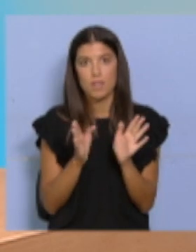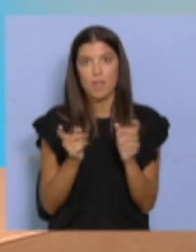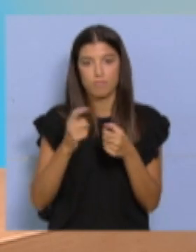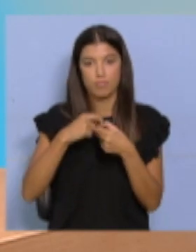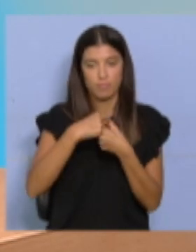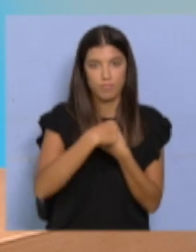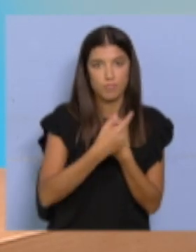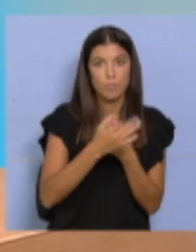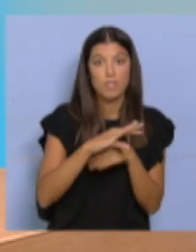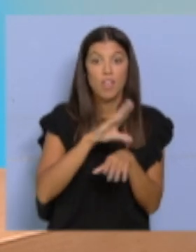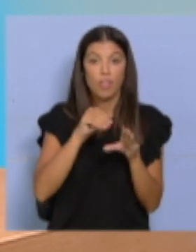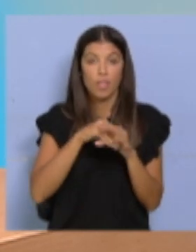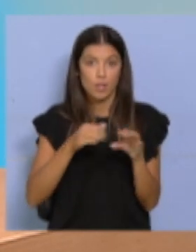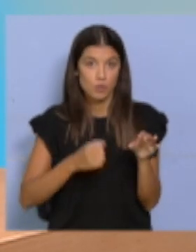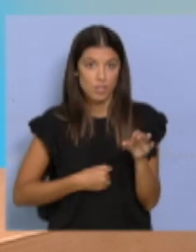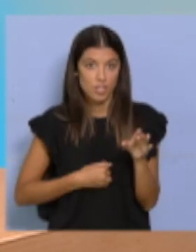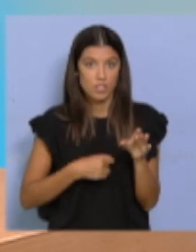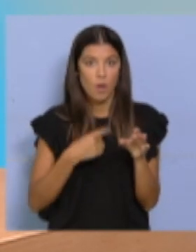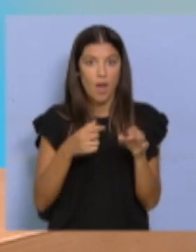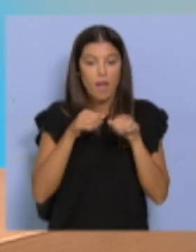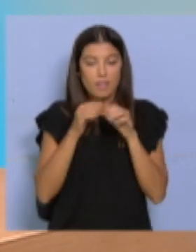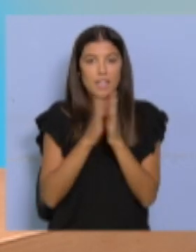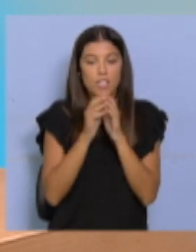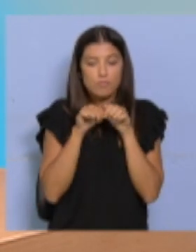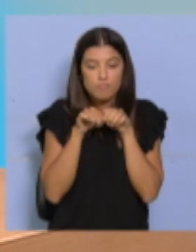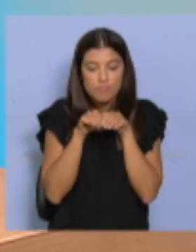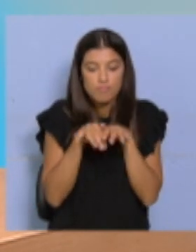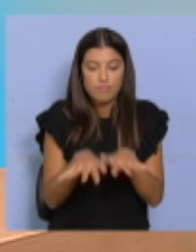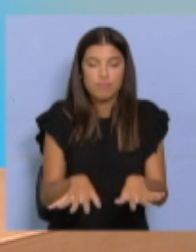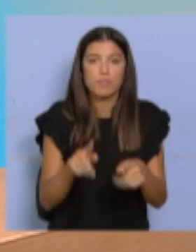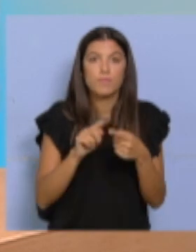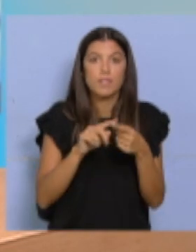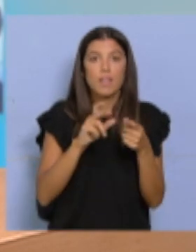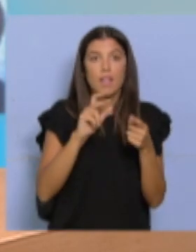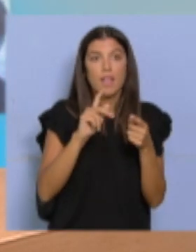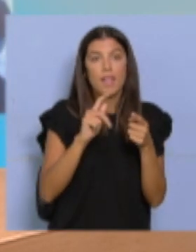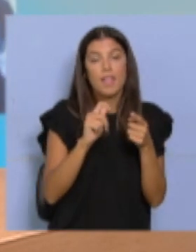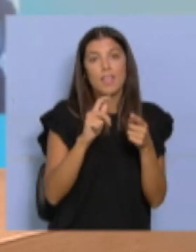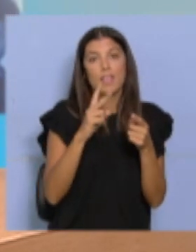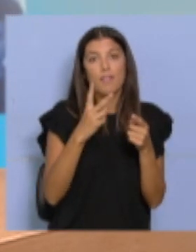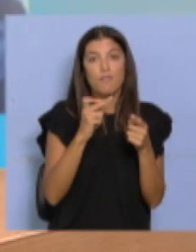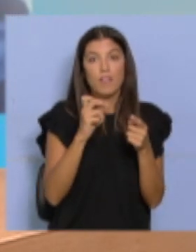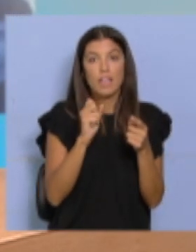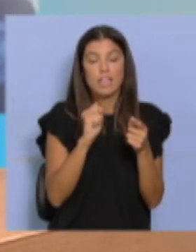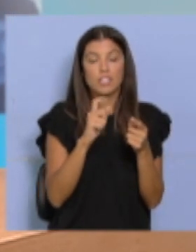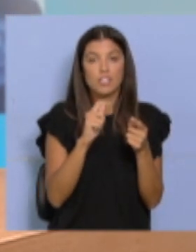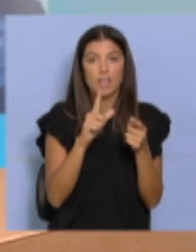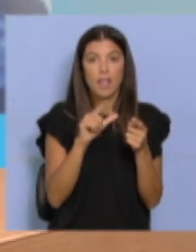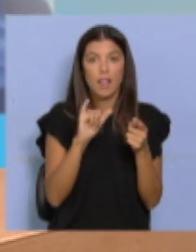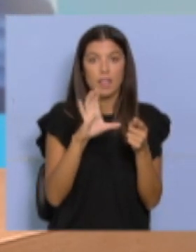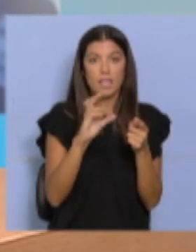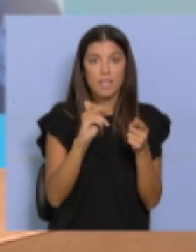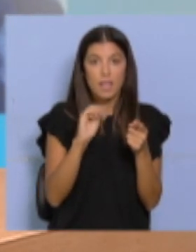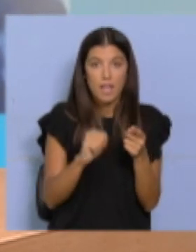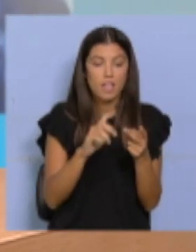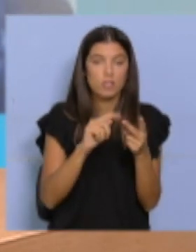dentro do cristianismo existem várias igrejas, por exemplo, igrejas evangélicas, que tem estado assim